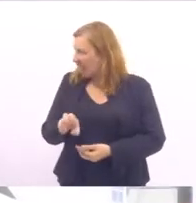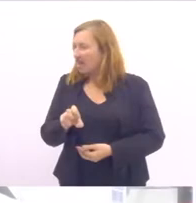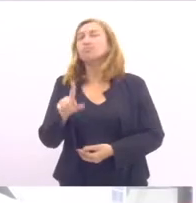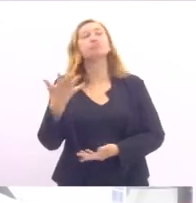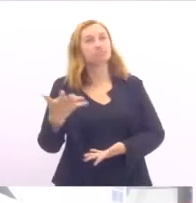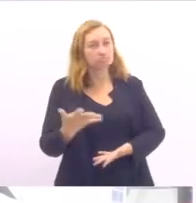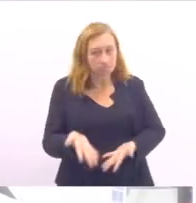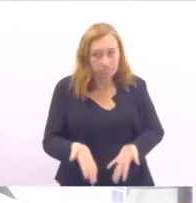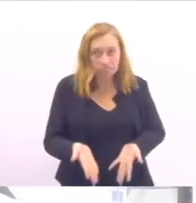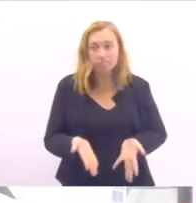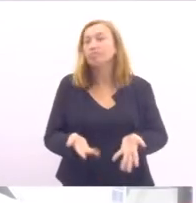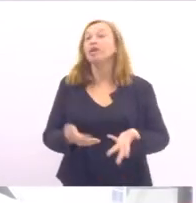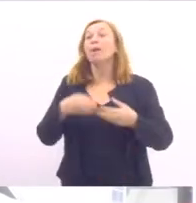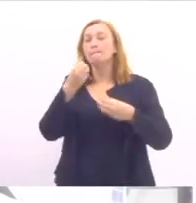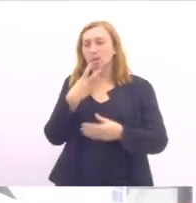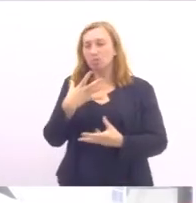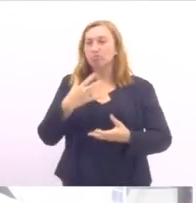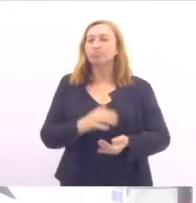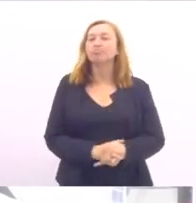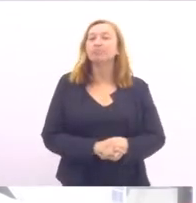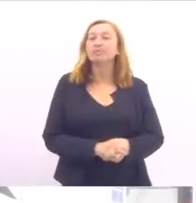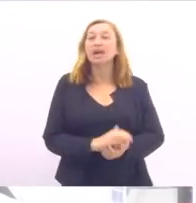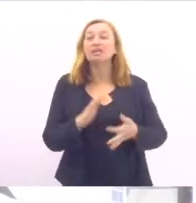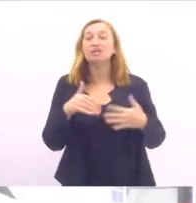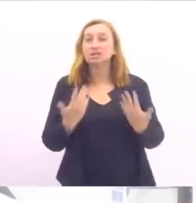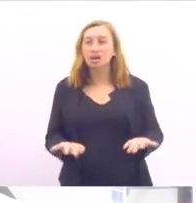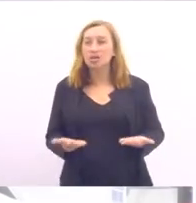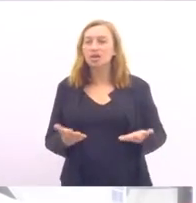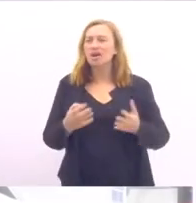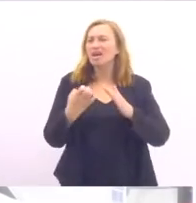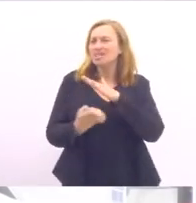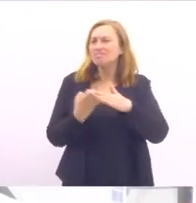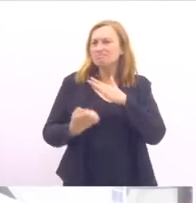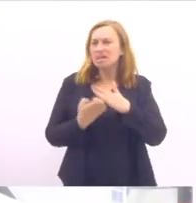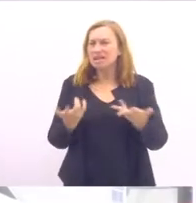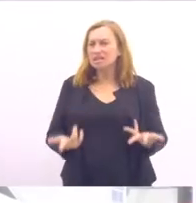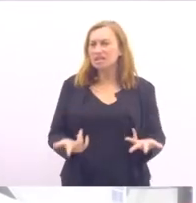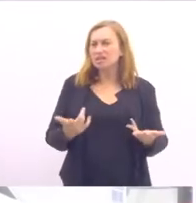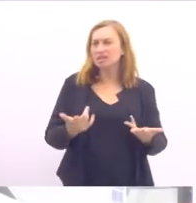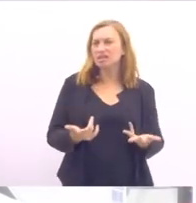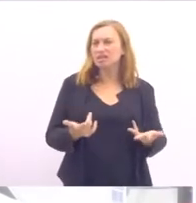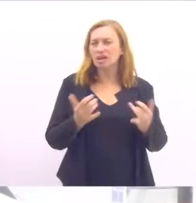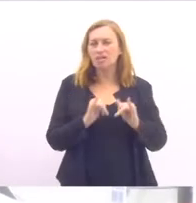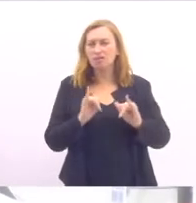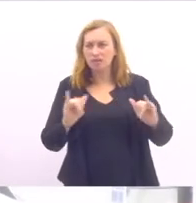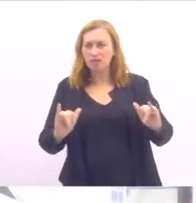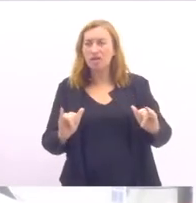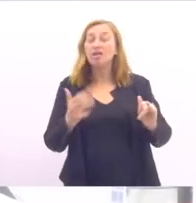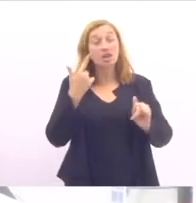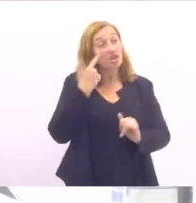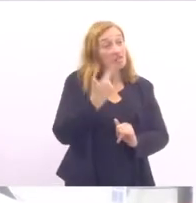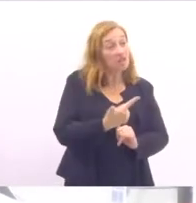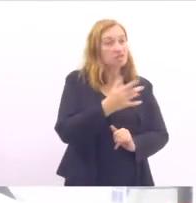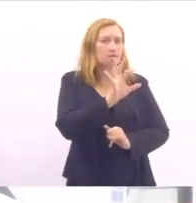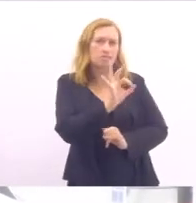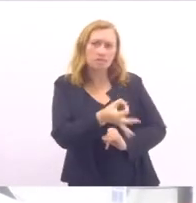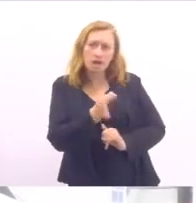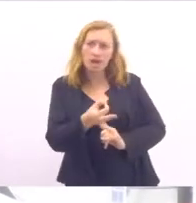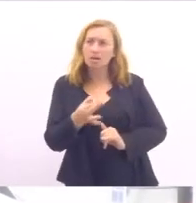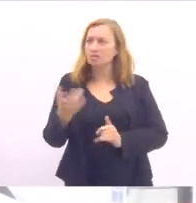ADE. Bom, mas então as empresas declaram. Tem que ver se isso é coerente, quer dizer, isso